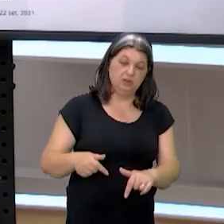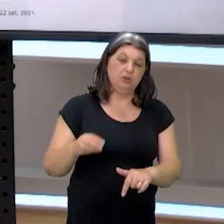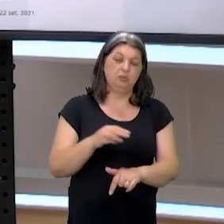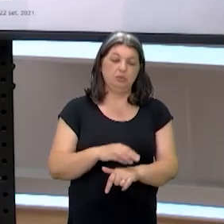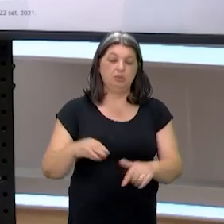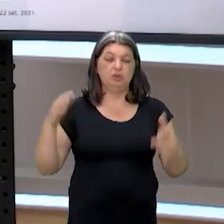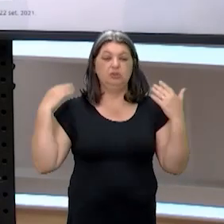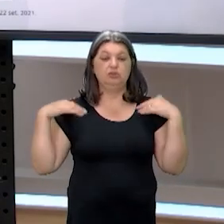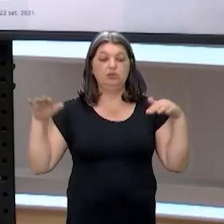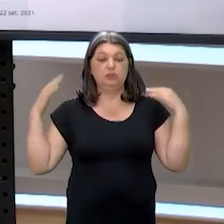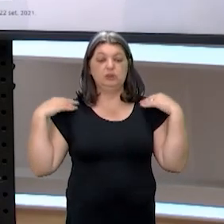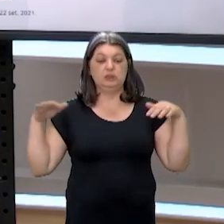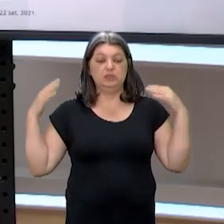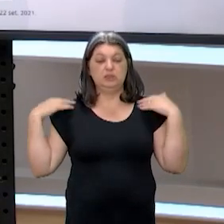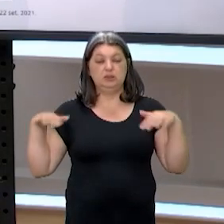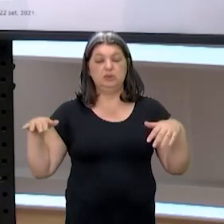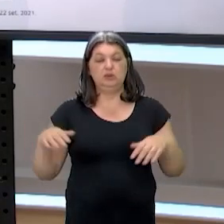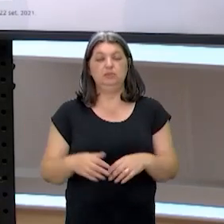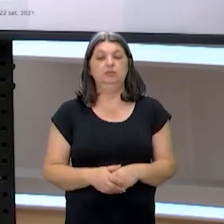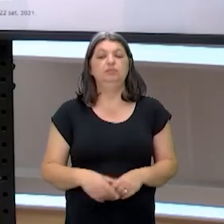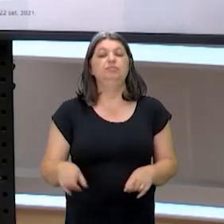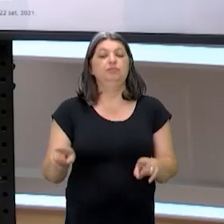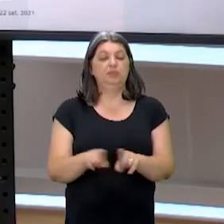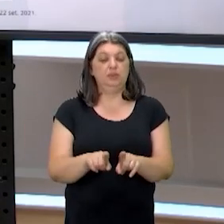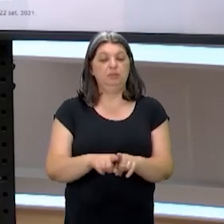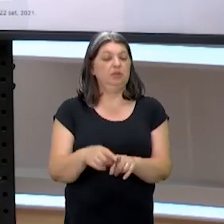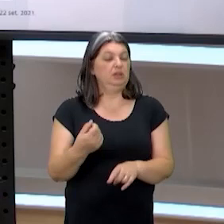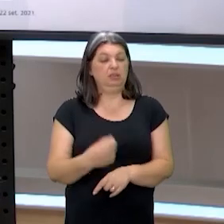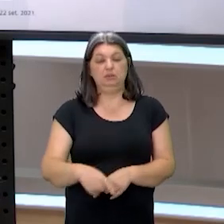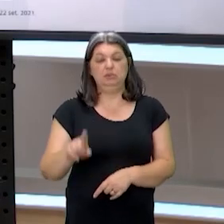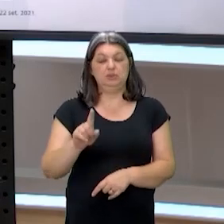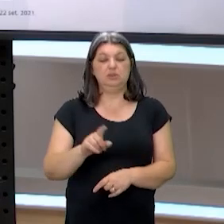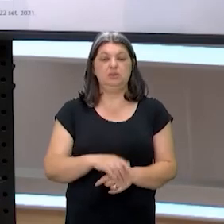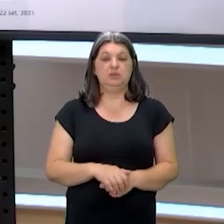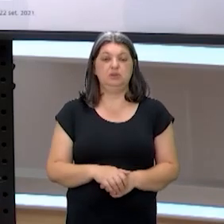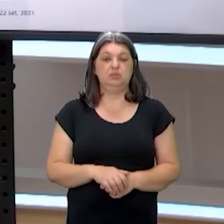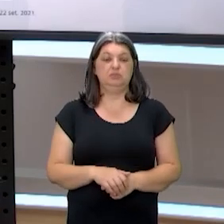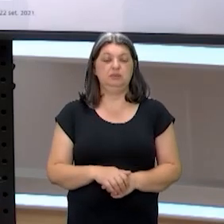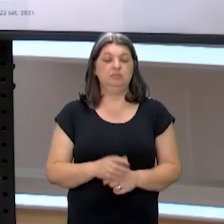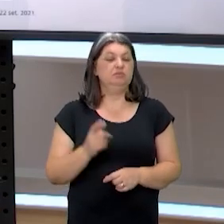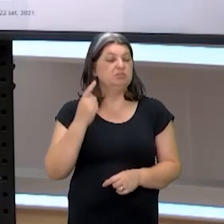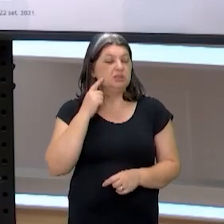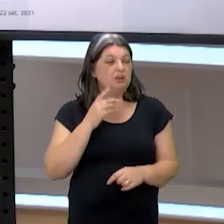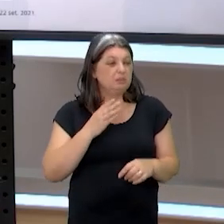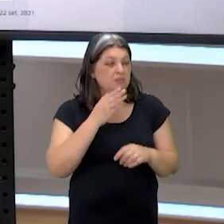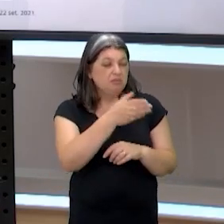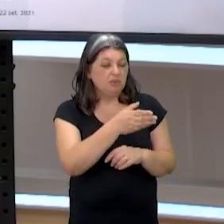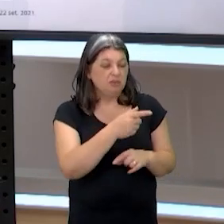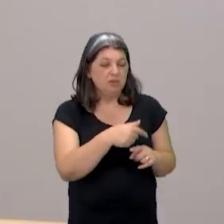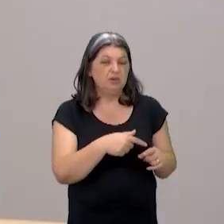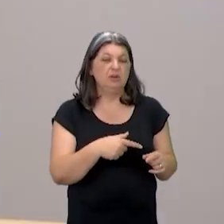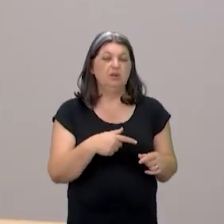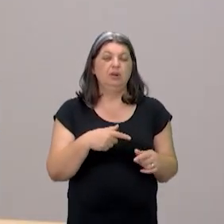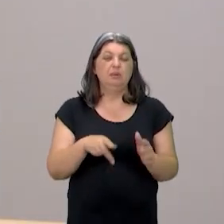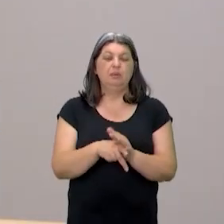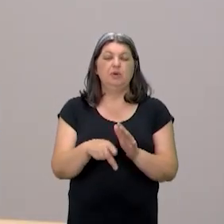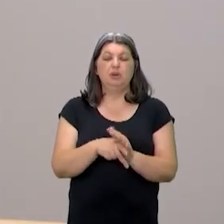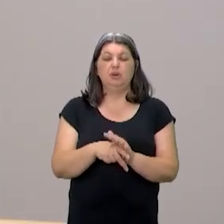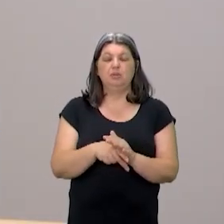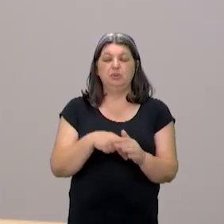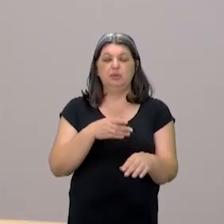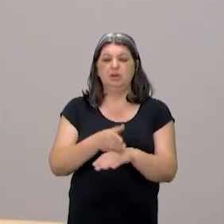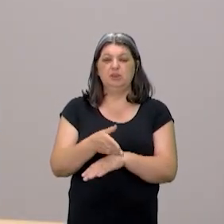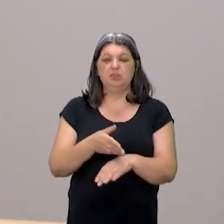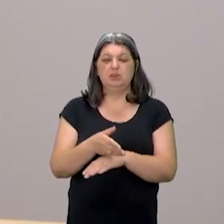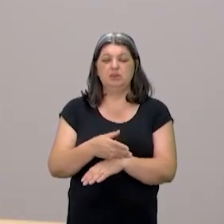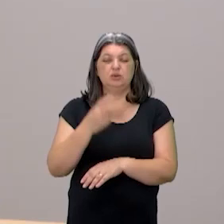de lazer ali no bairro, ele também não precise sair de lá para ter algum acesso cultural, não é isso? Isso, exatamente.